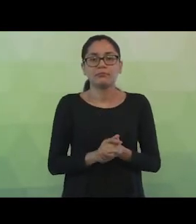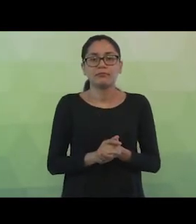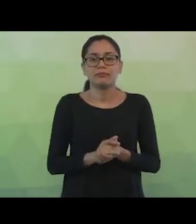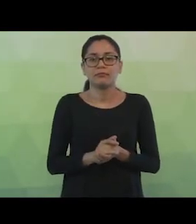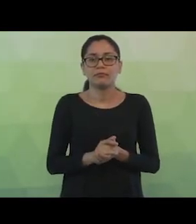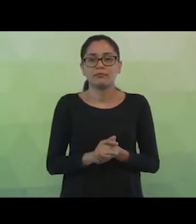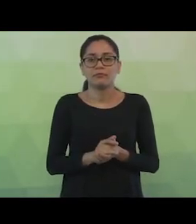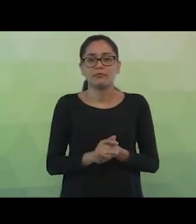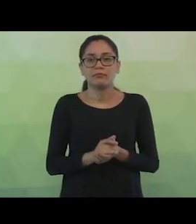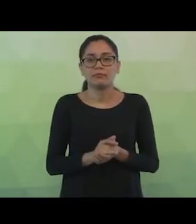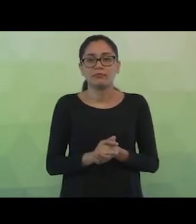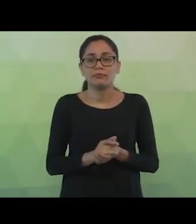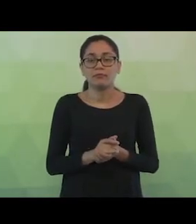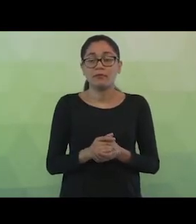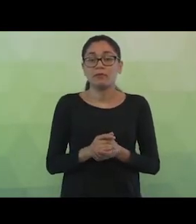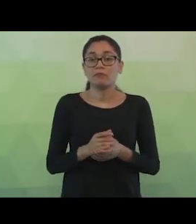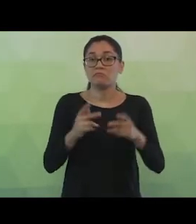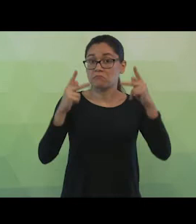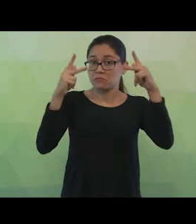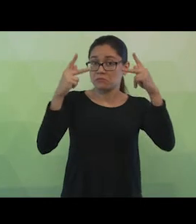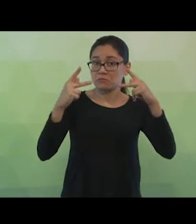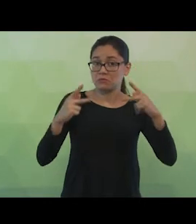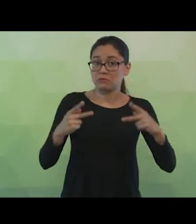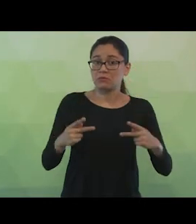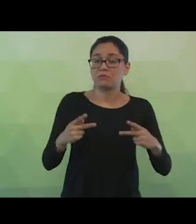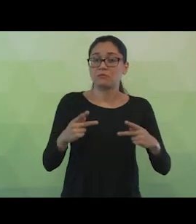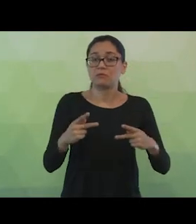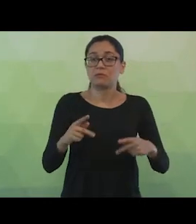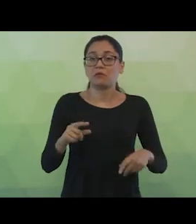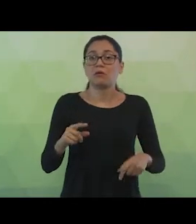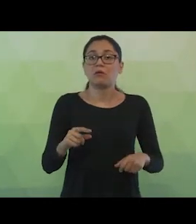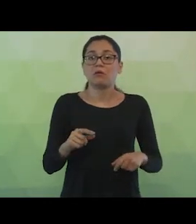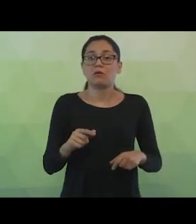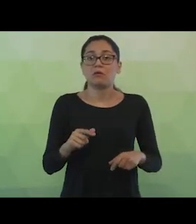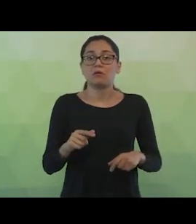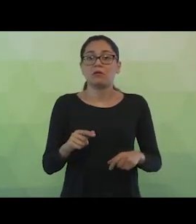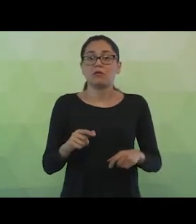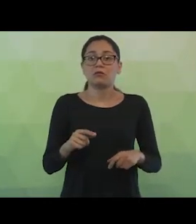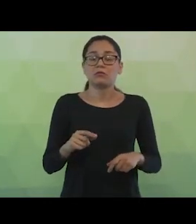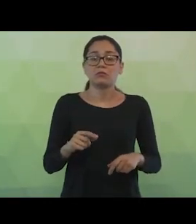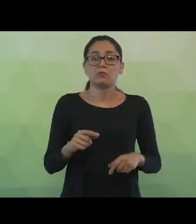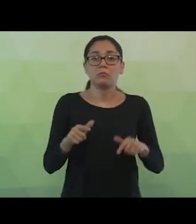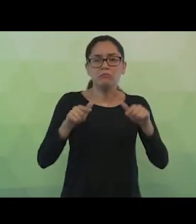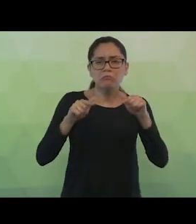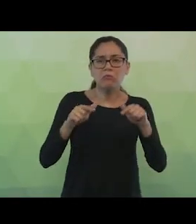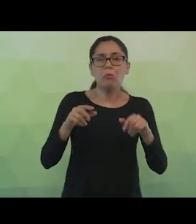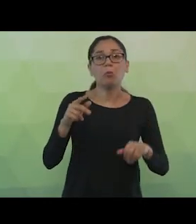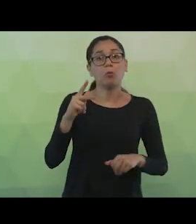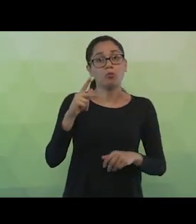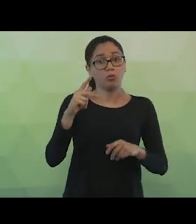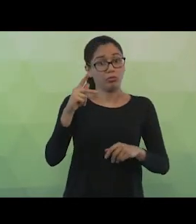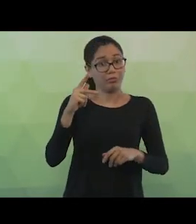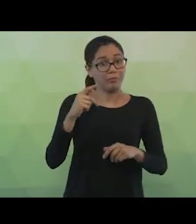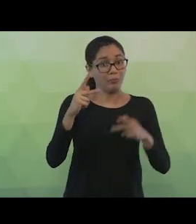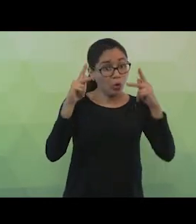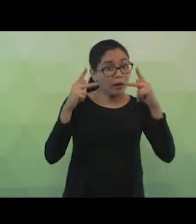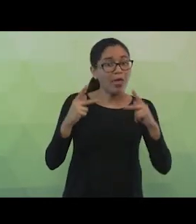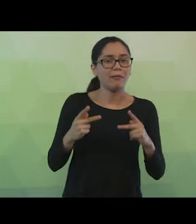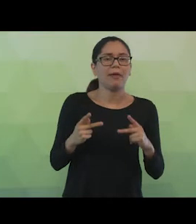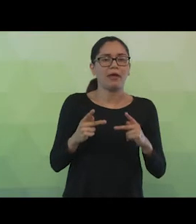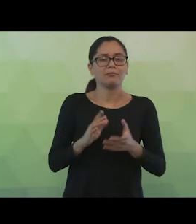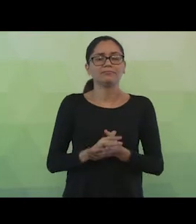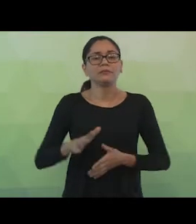É onde a gente vai escrever os nossos trabalhos, os nossos programas. Então é neste ambiente de